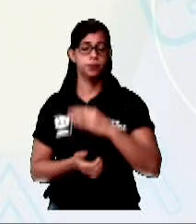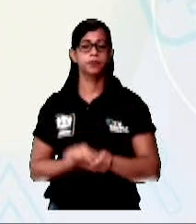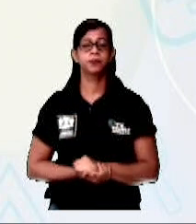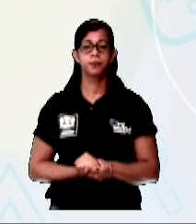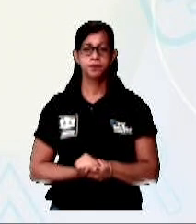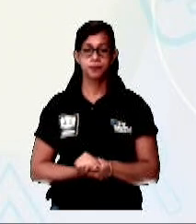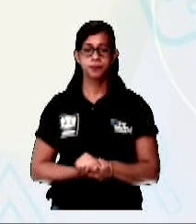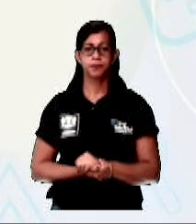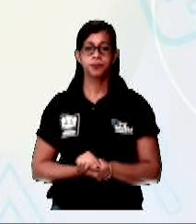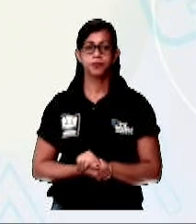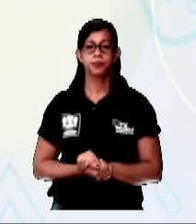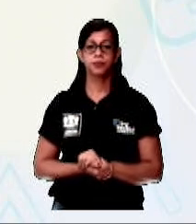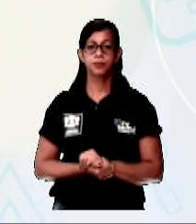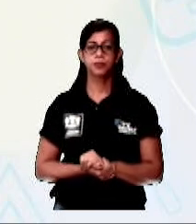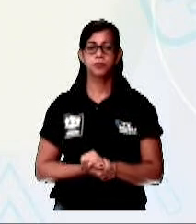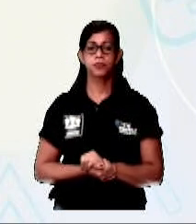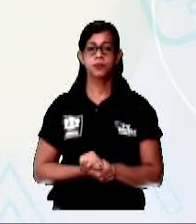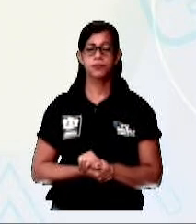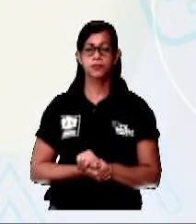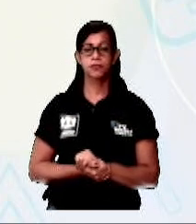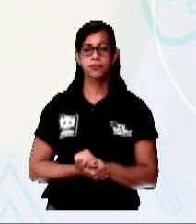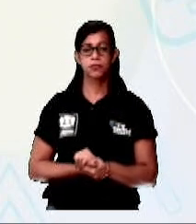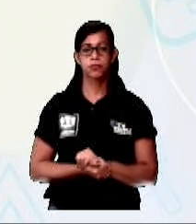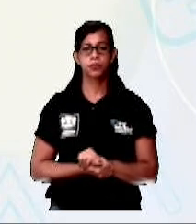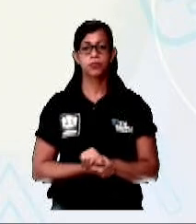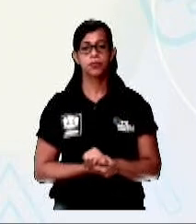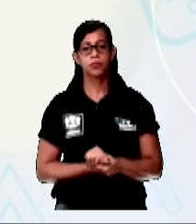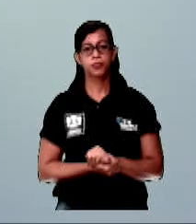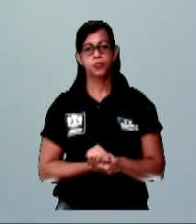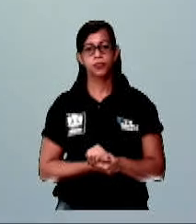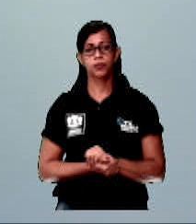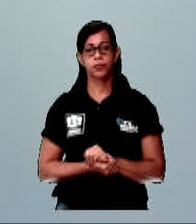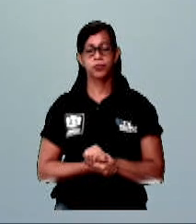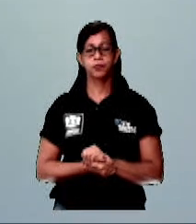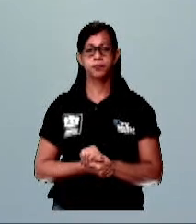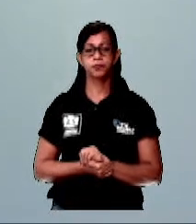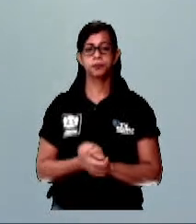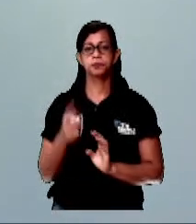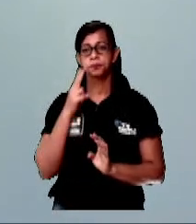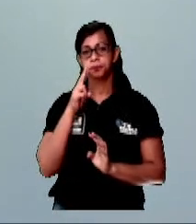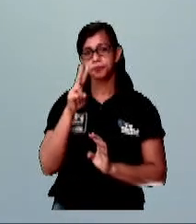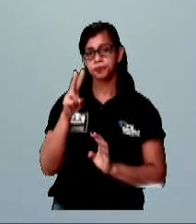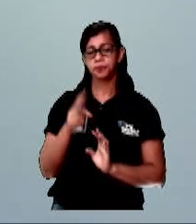certo? E aí a gente tem uma setinha para sinalizar essa contagem.